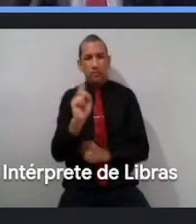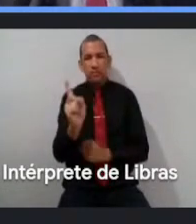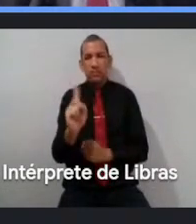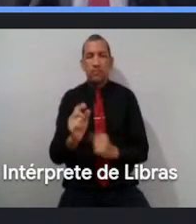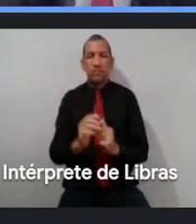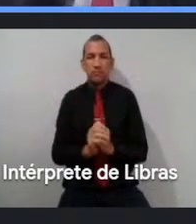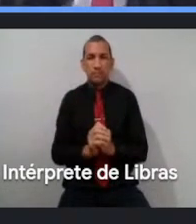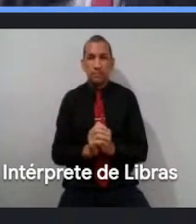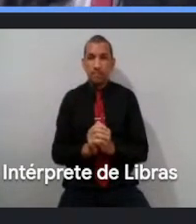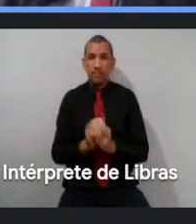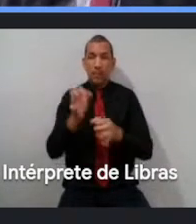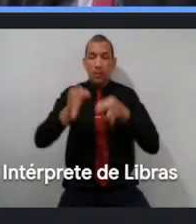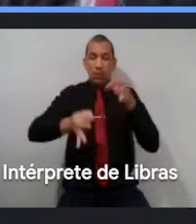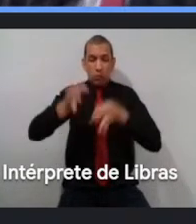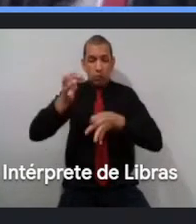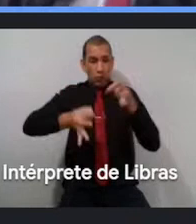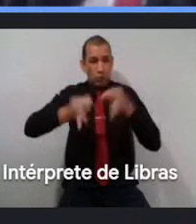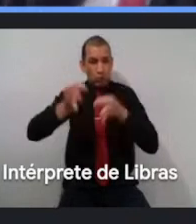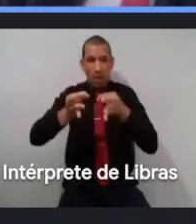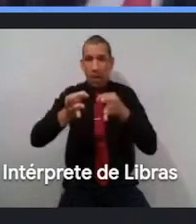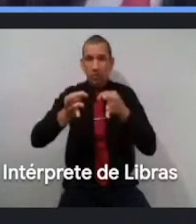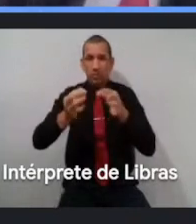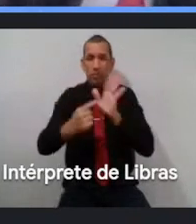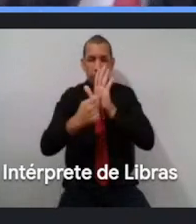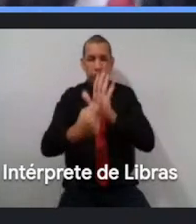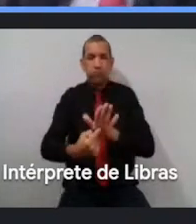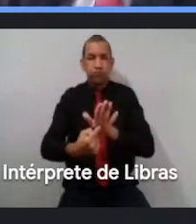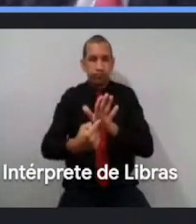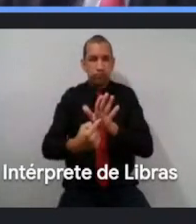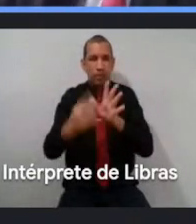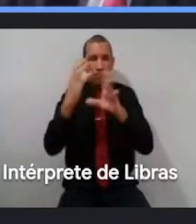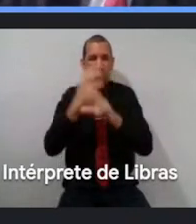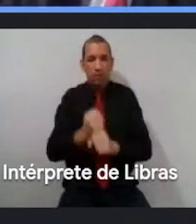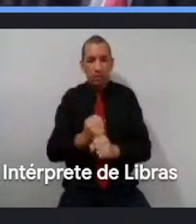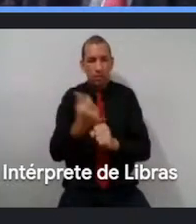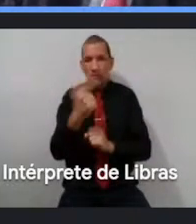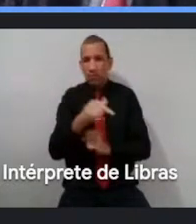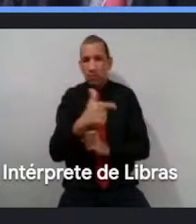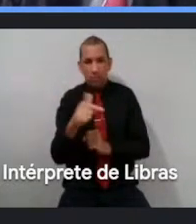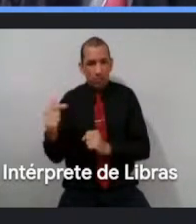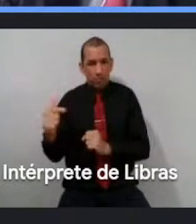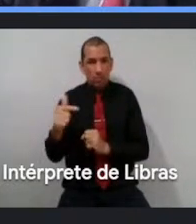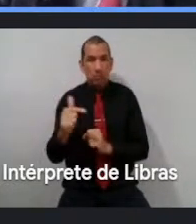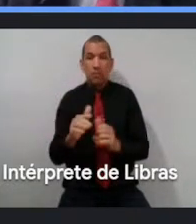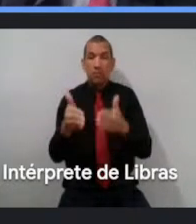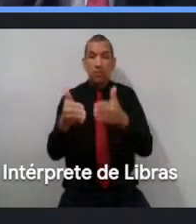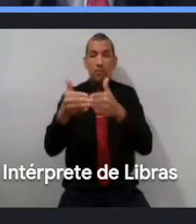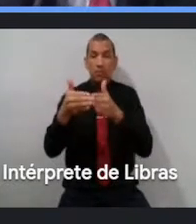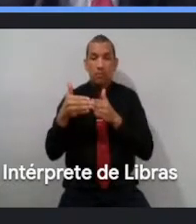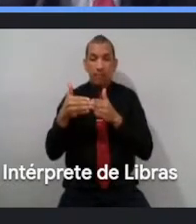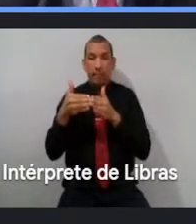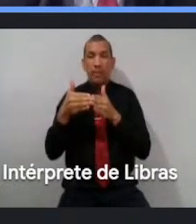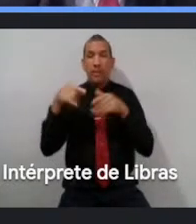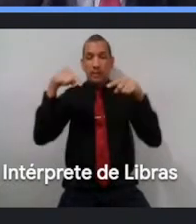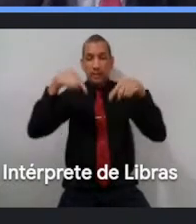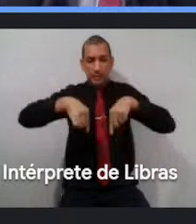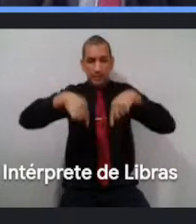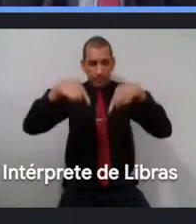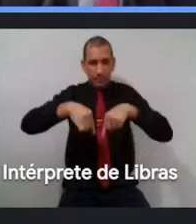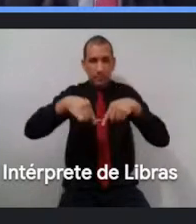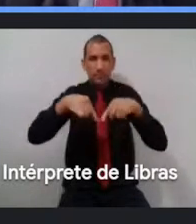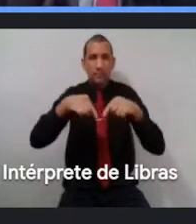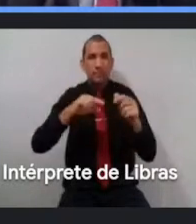o perdão foram julgadas não prestadas e através desse pedido Ele pede a